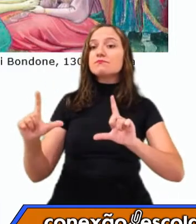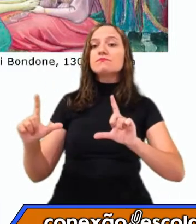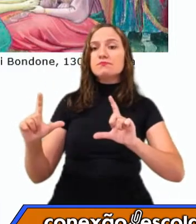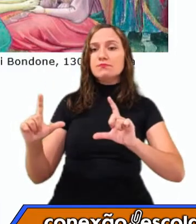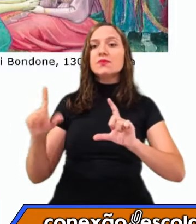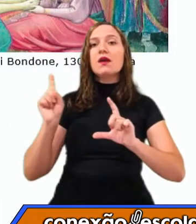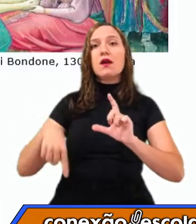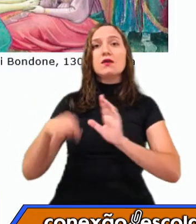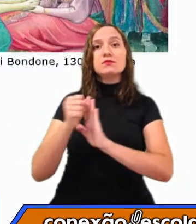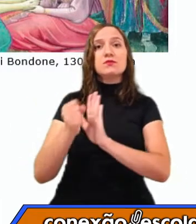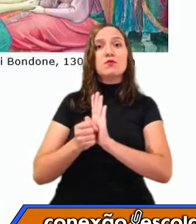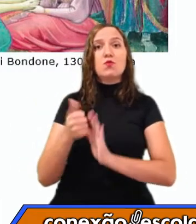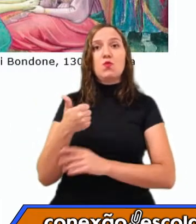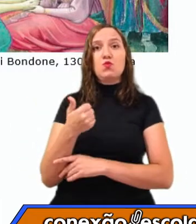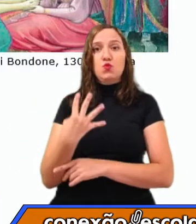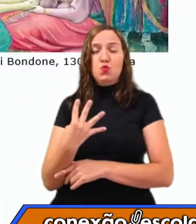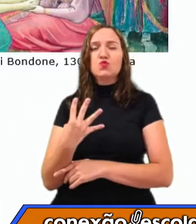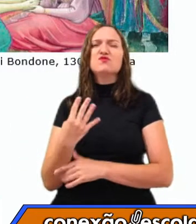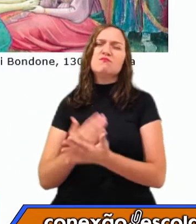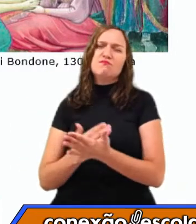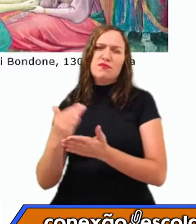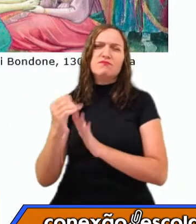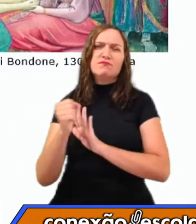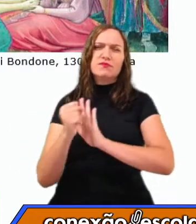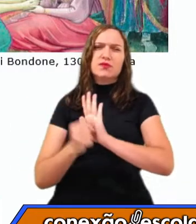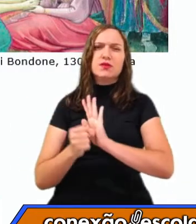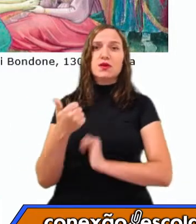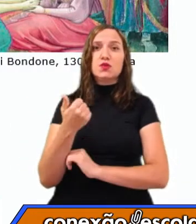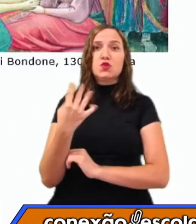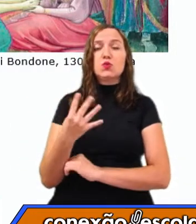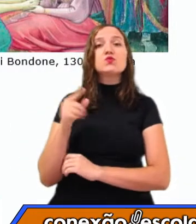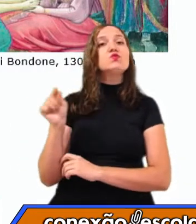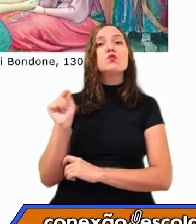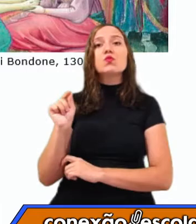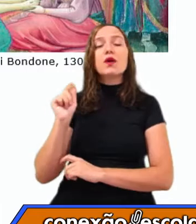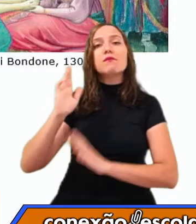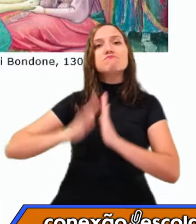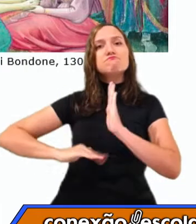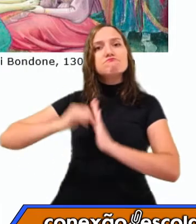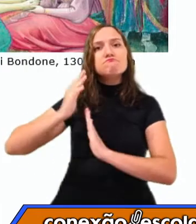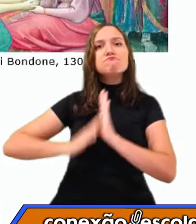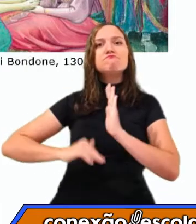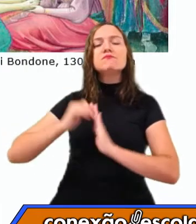do século XIV, já do iniciozinho do século XIV, em que o artista